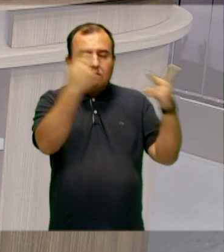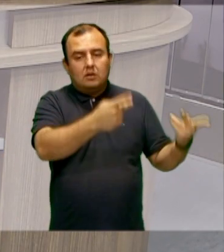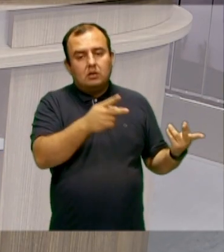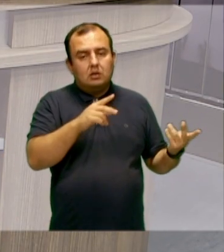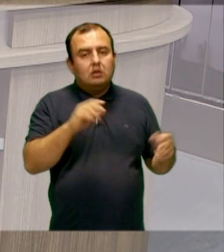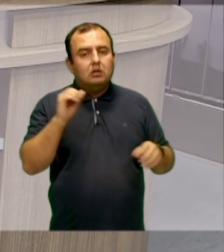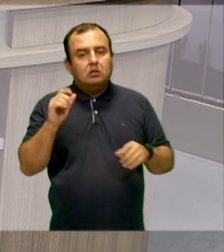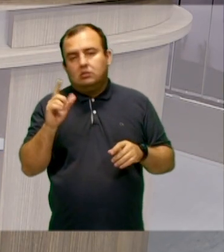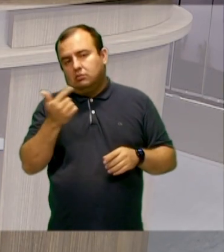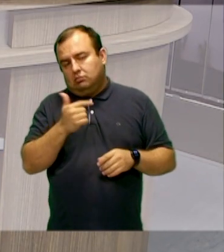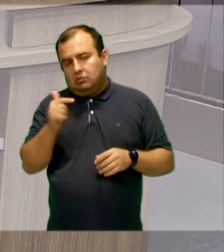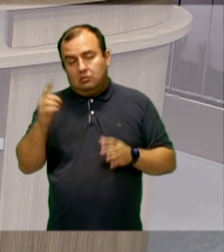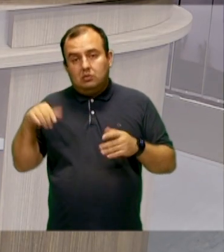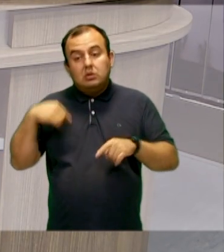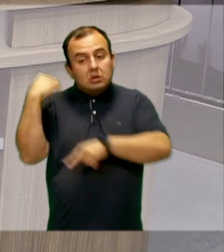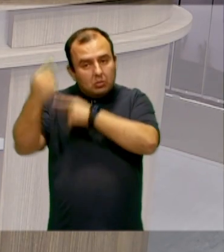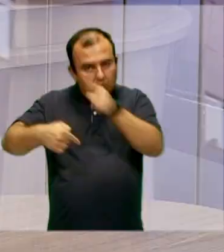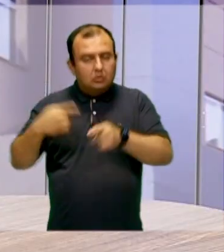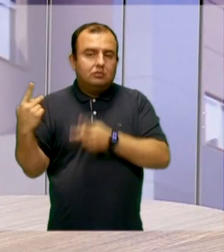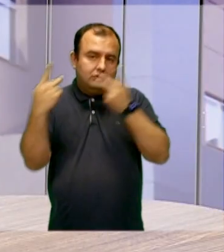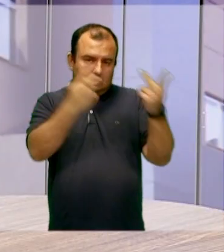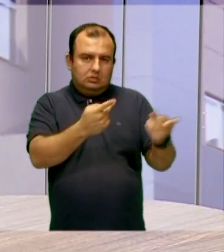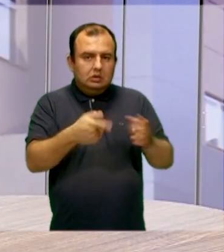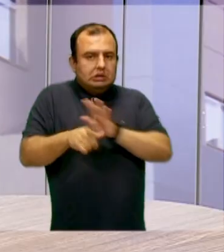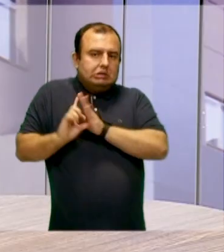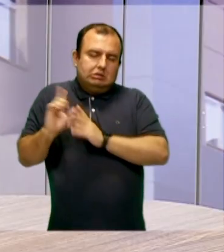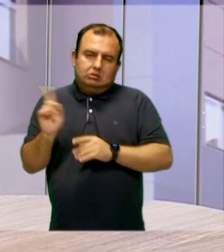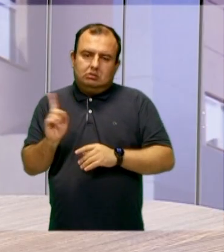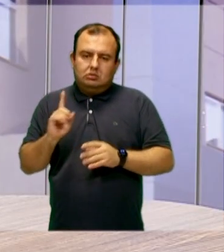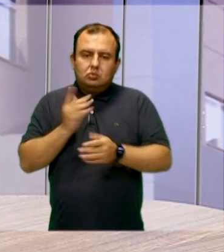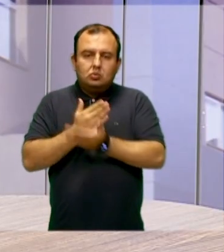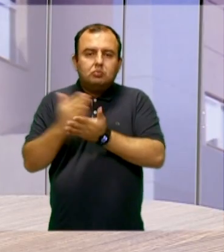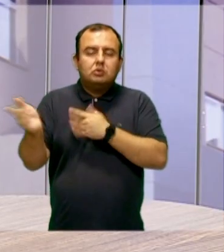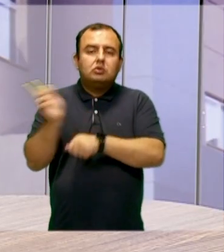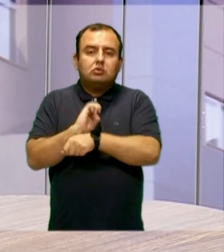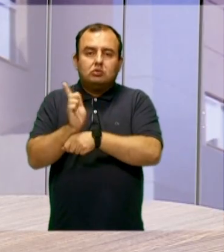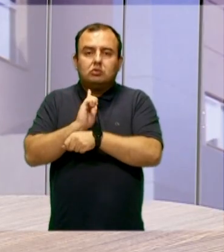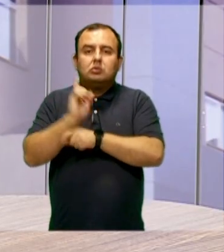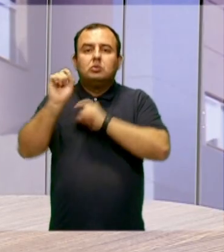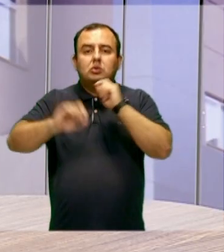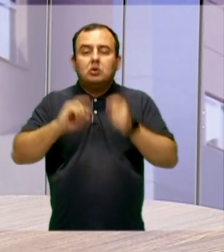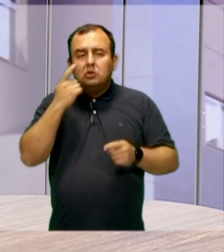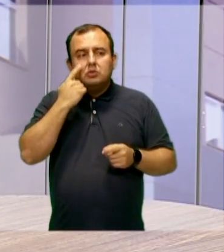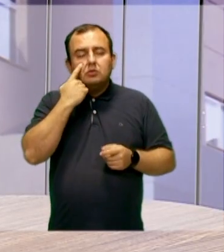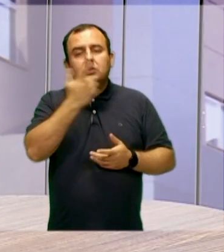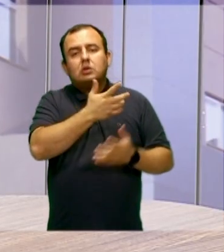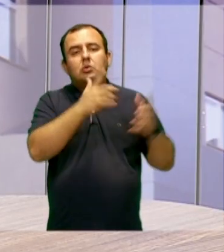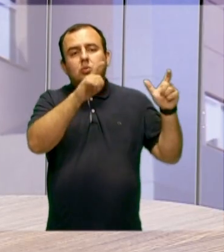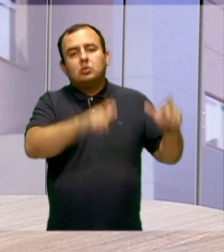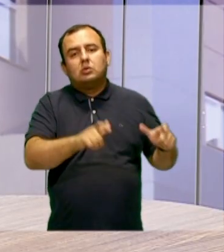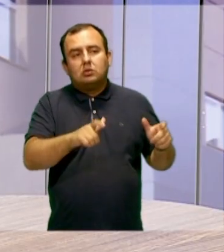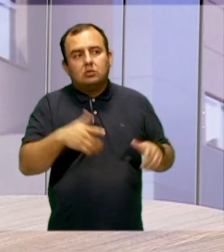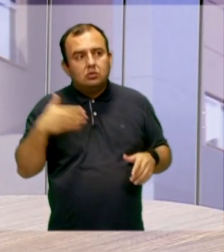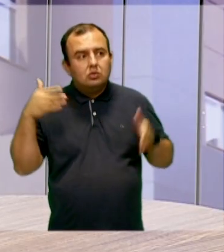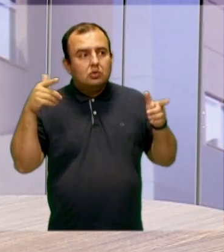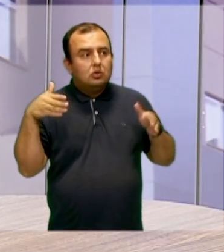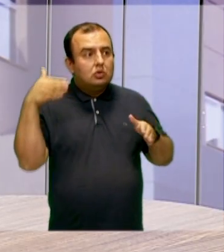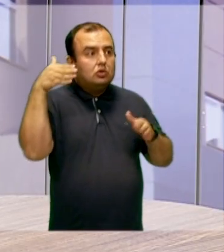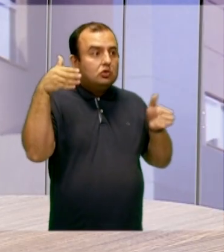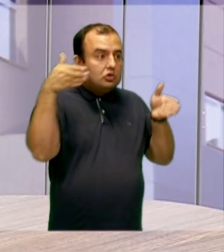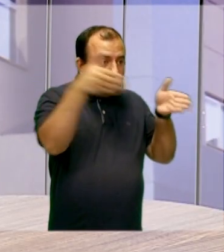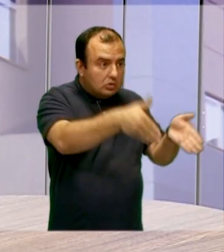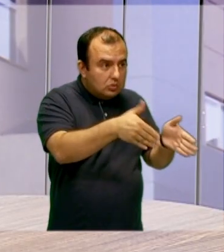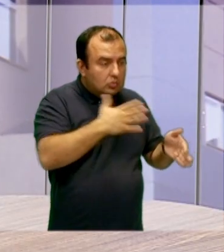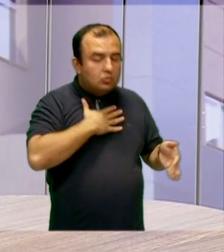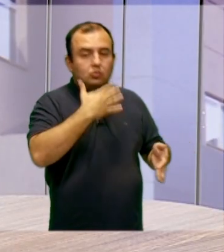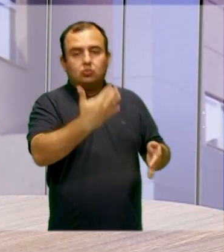transição esse espaço. Então, a gente preparou no início da gestão, o que a gente fez? Vamos lá olhar esse espaço. E quando a gente chegou lá, a gente se assustou muito com o que a gente viu.